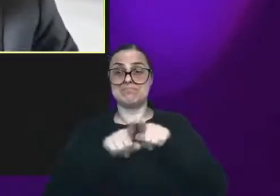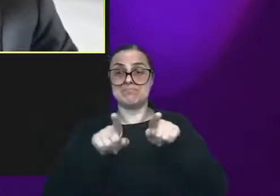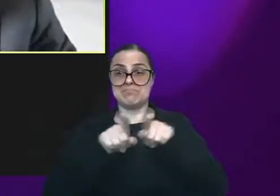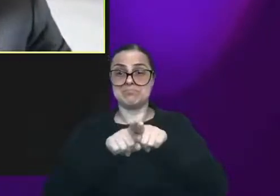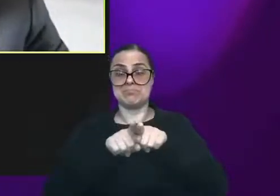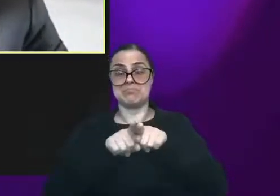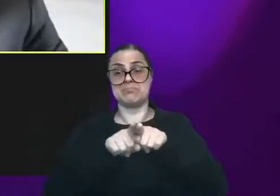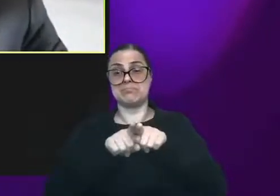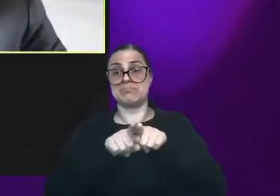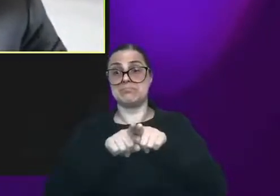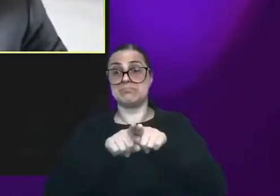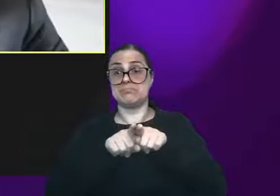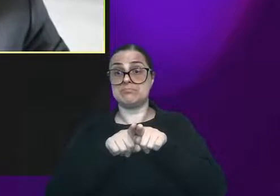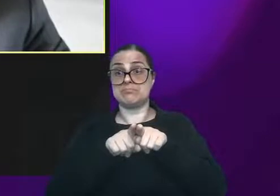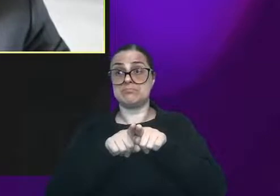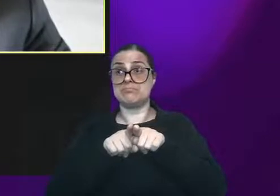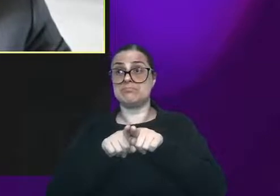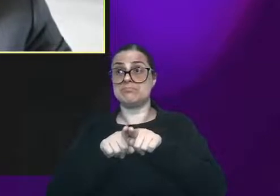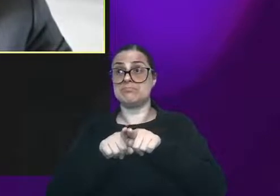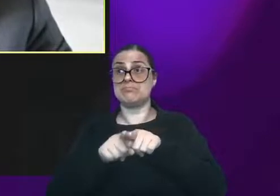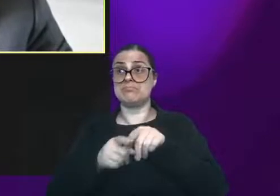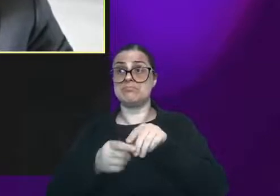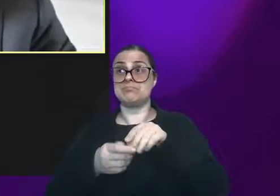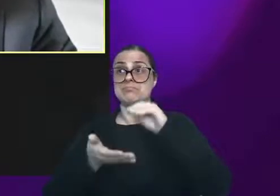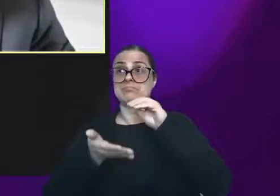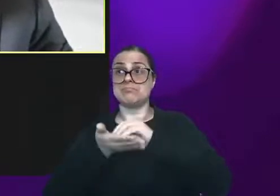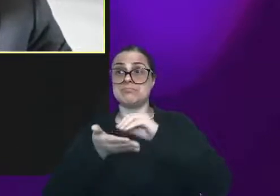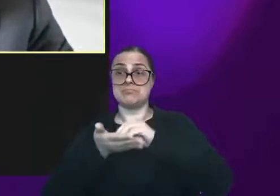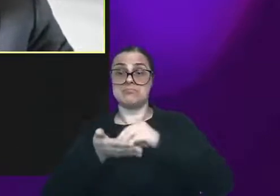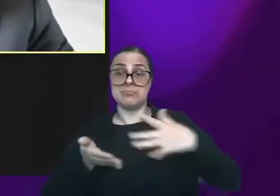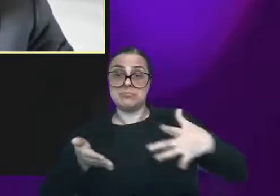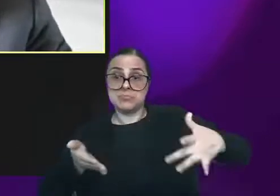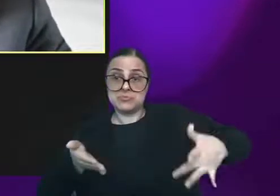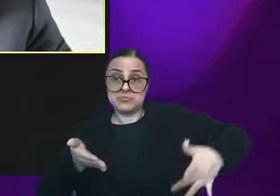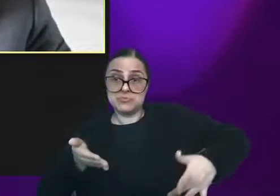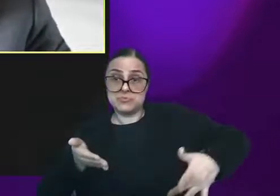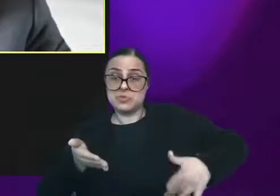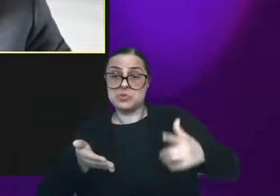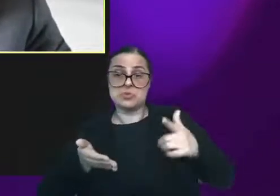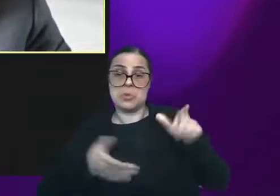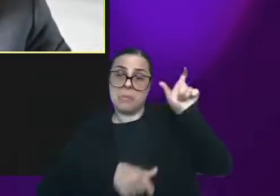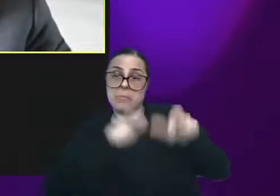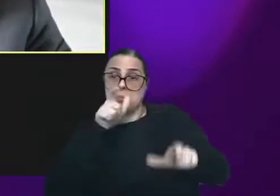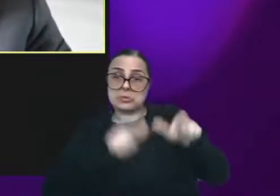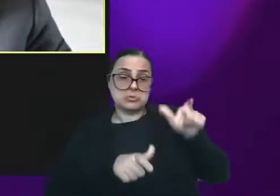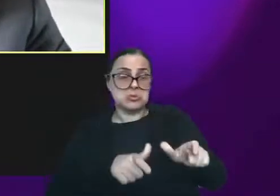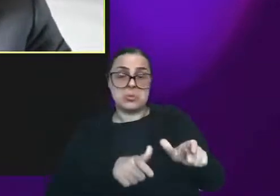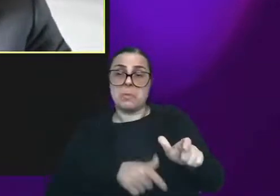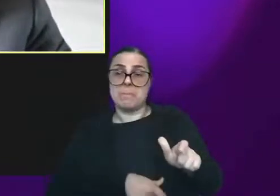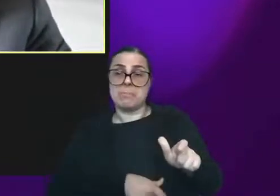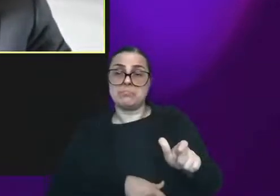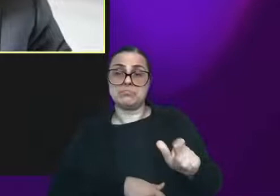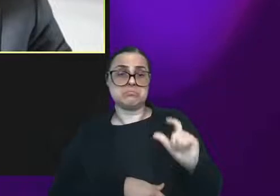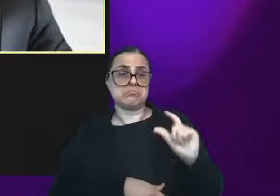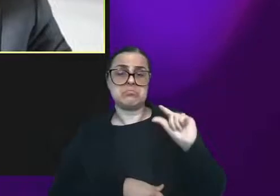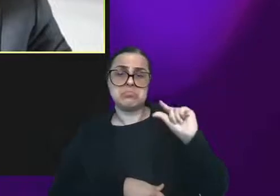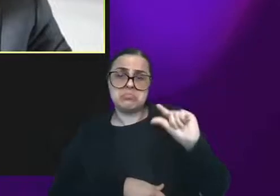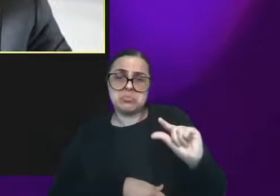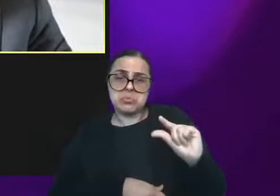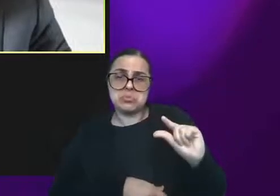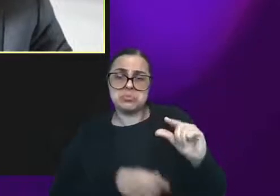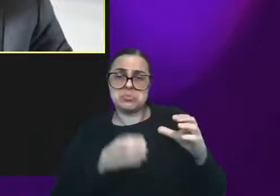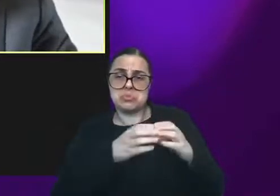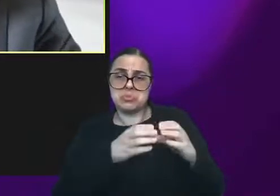livers grafts. Ou seja, se você tem poucos enxertos,